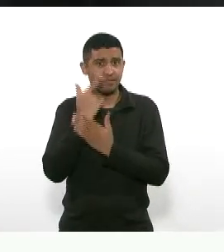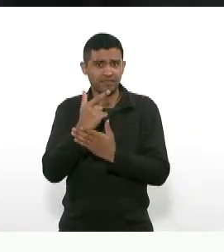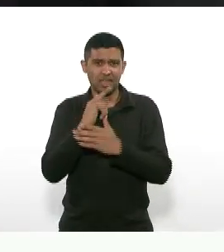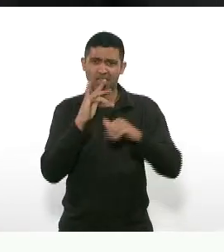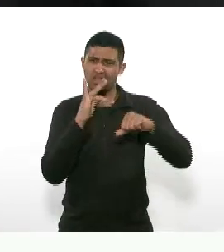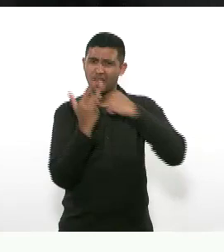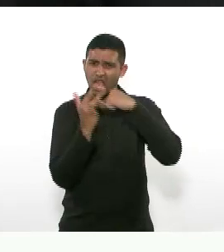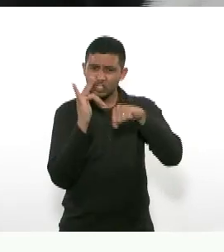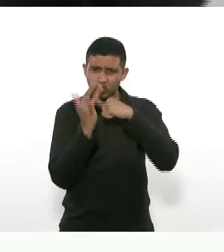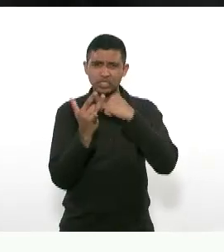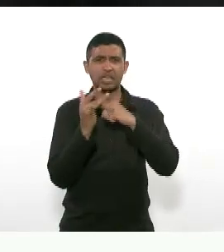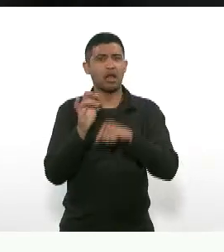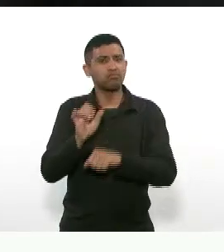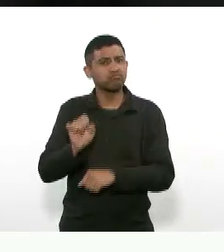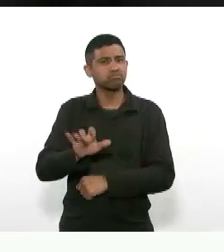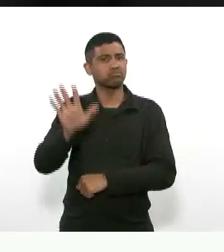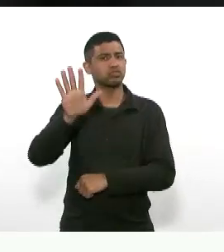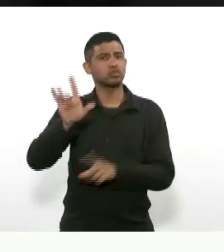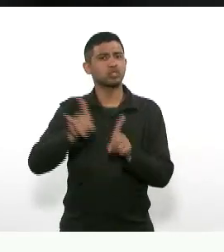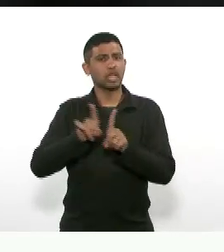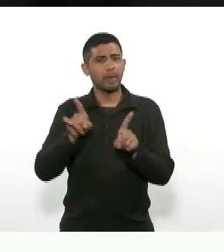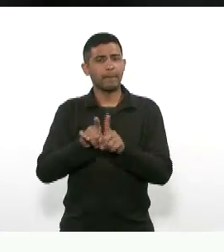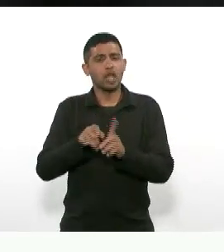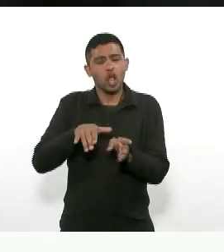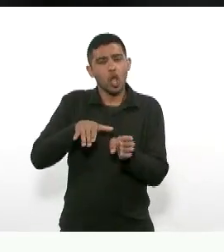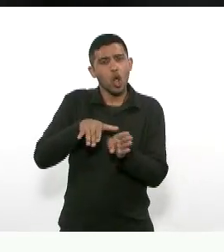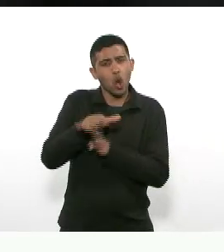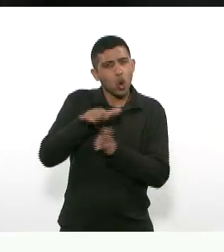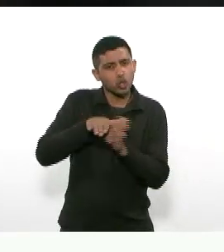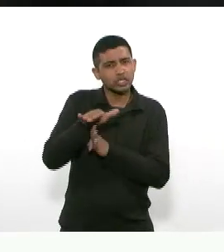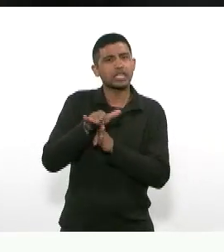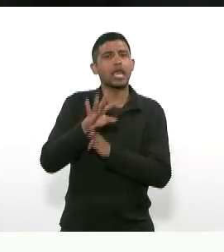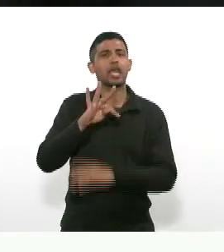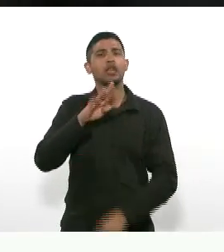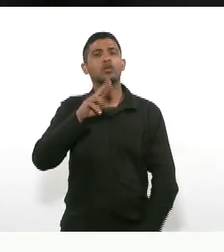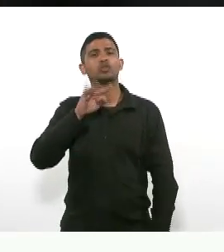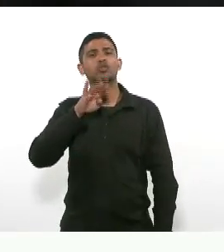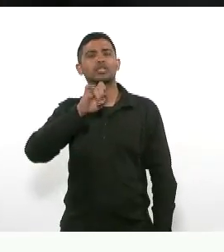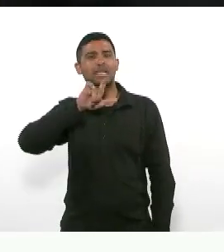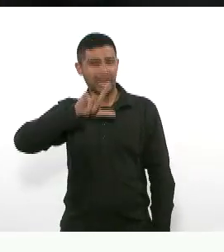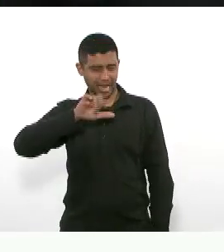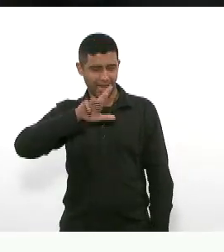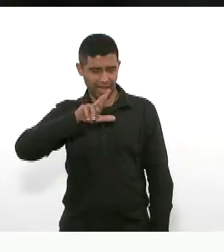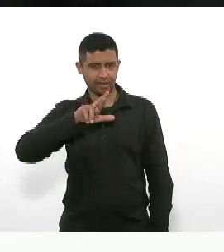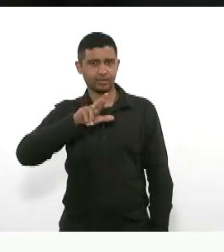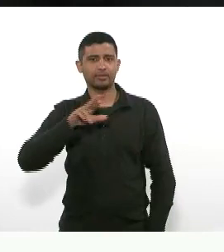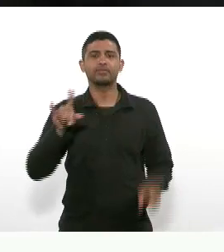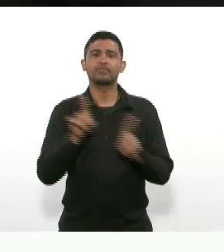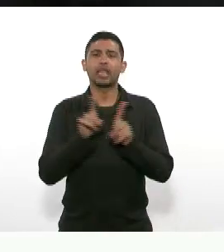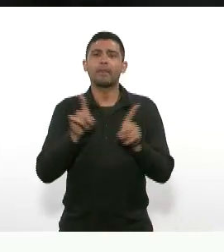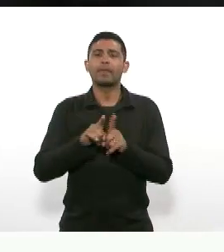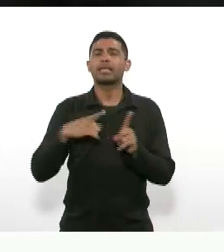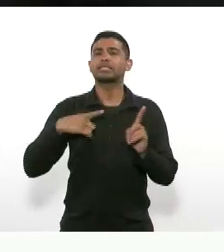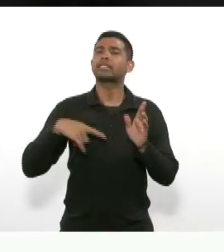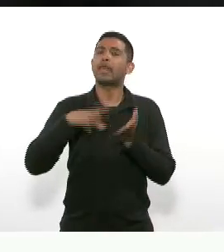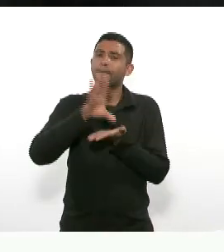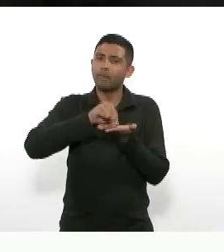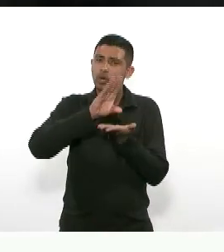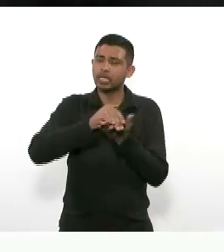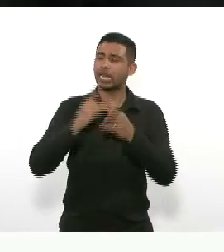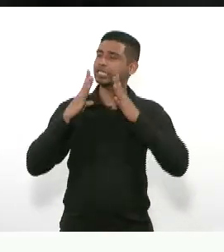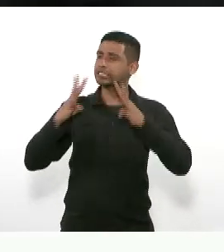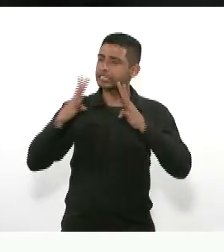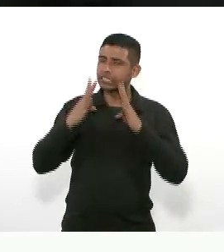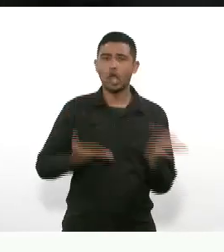e comunitárias, dos conselhos tutelares, com a participação da construção de um modelo que escute jovens e